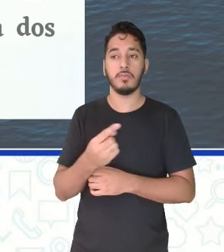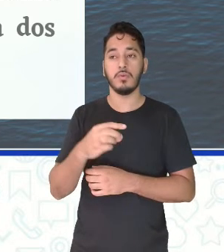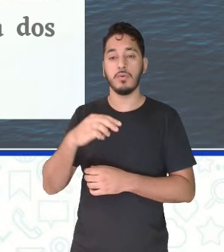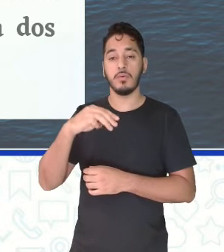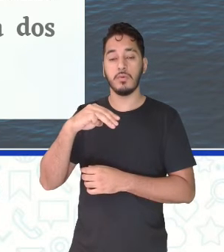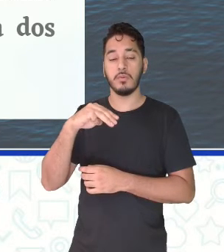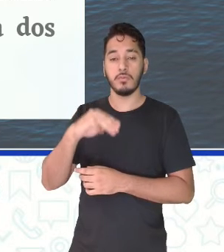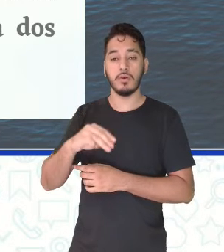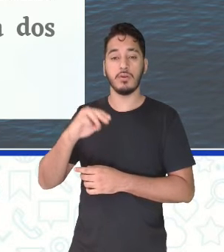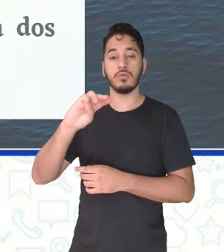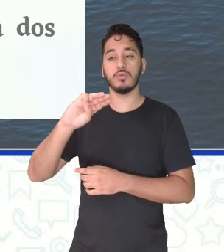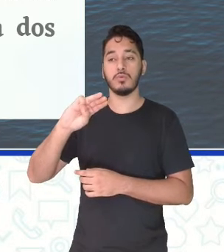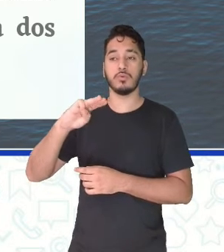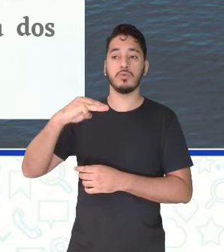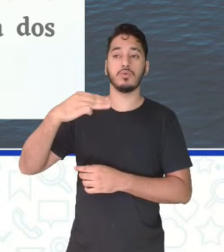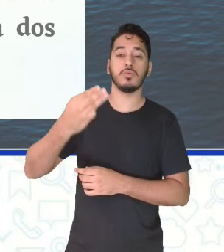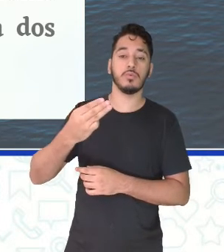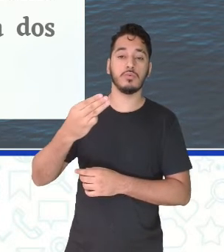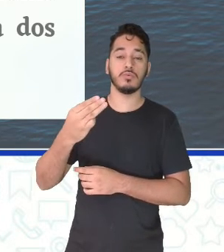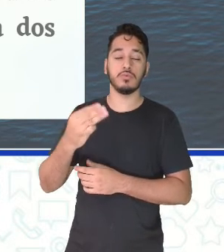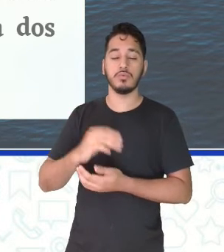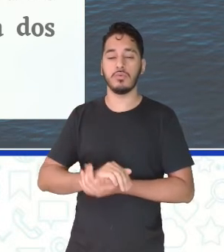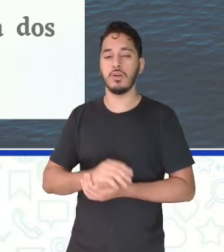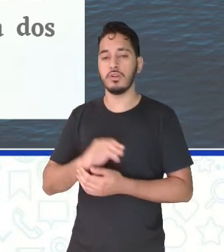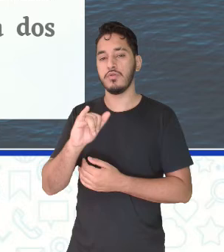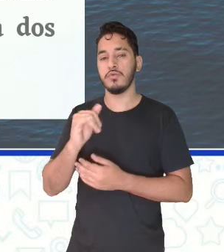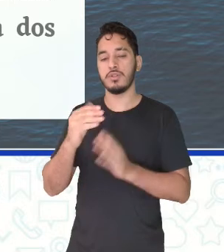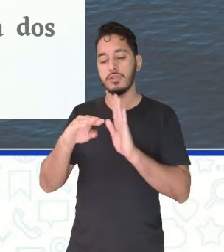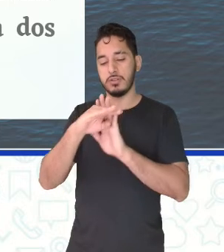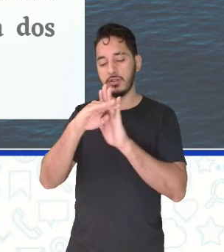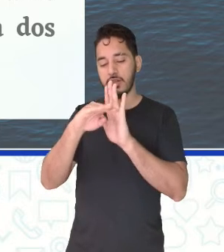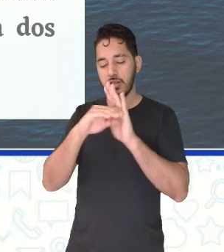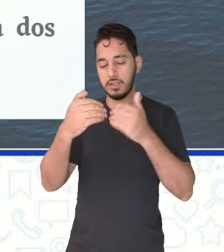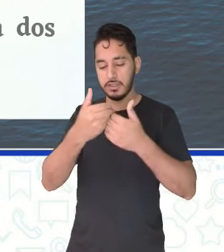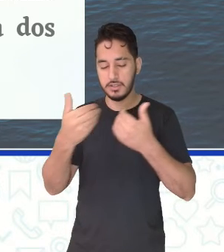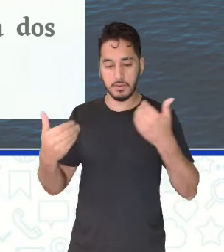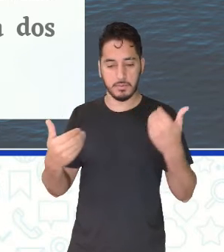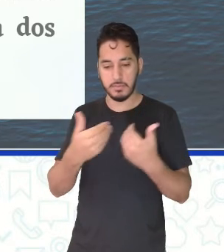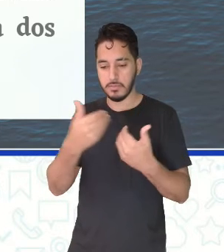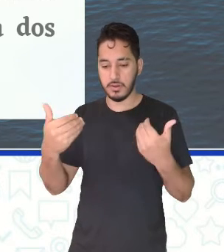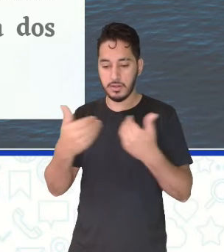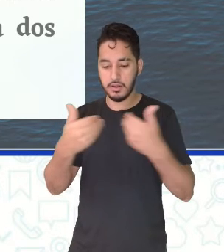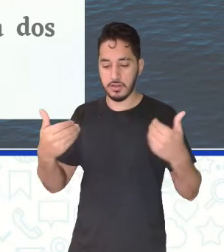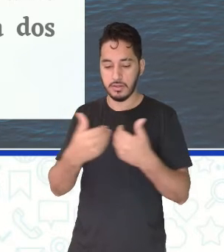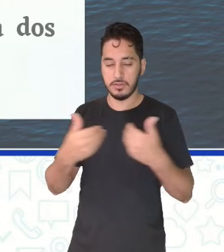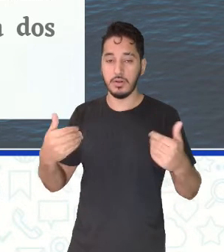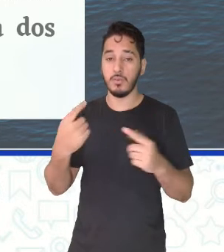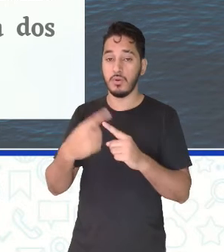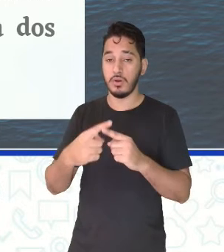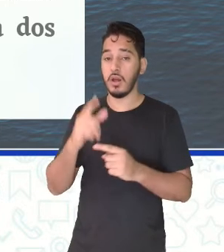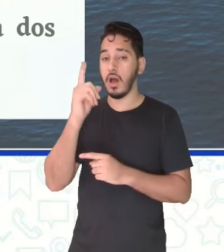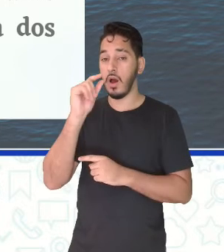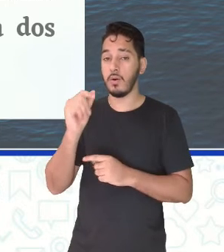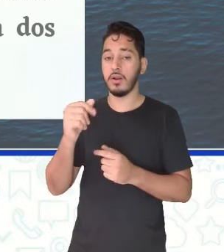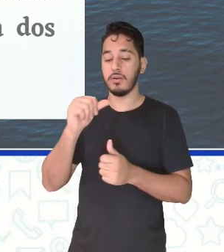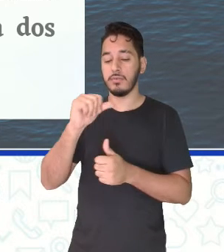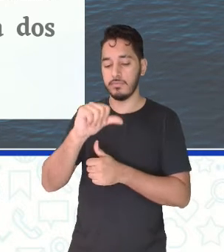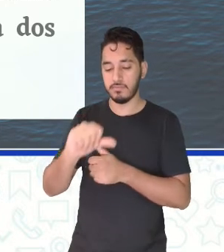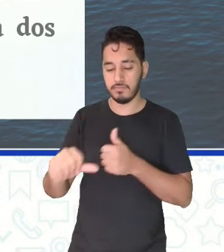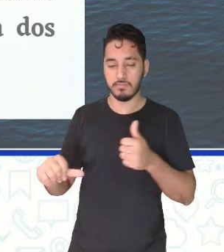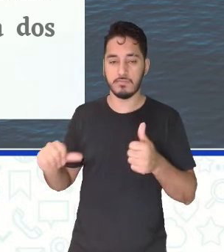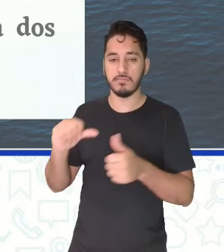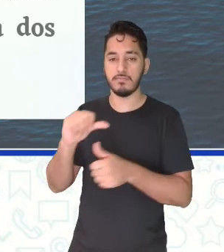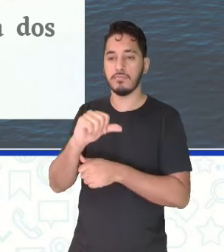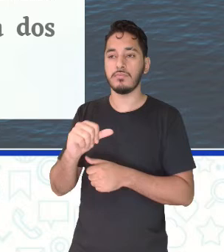de água por habitante. Se fosse dividir a água do Brasil por ano, né? Porque a água é um recurso renovável, tá?